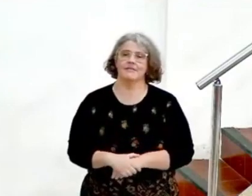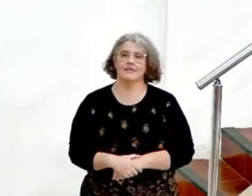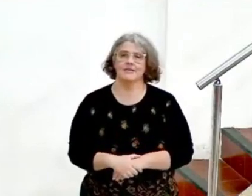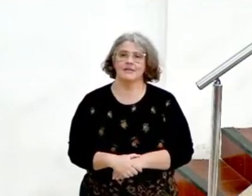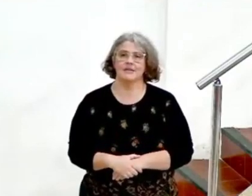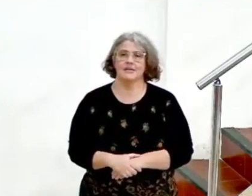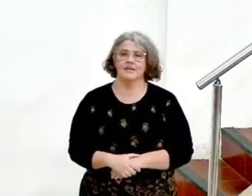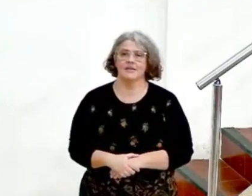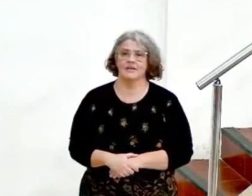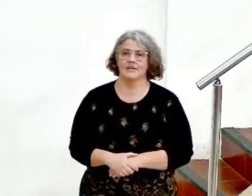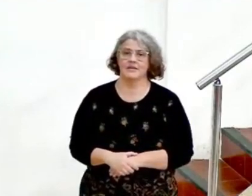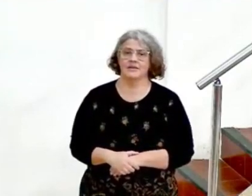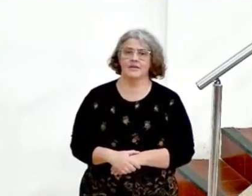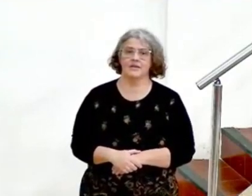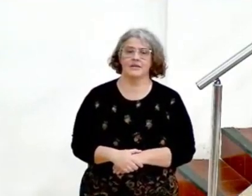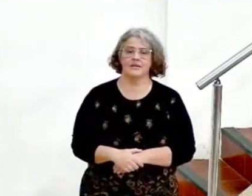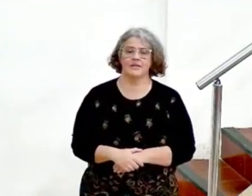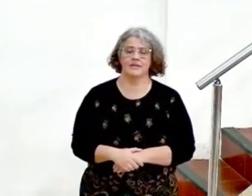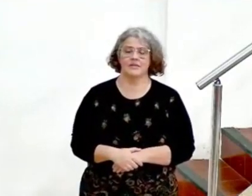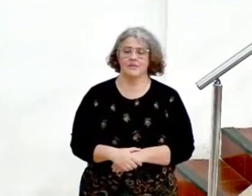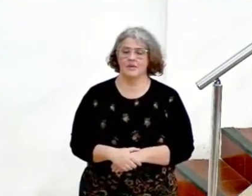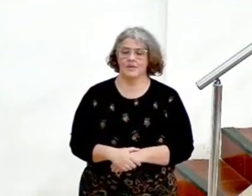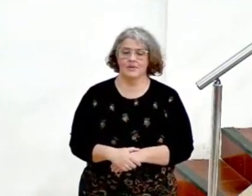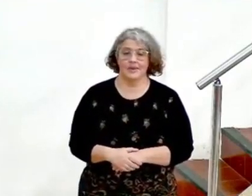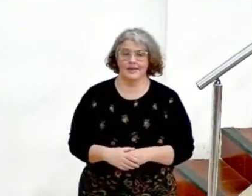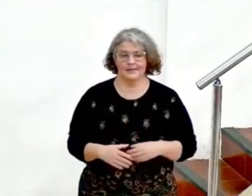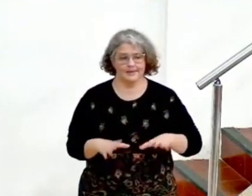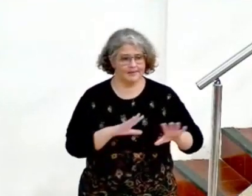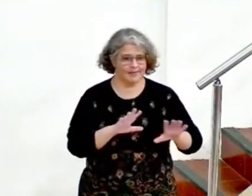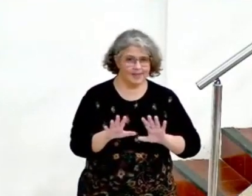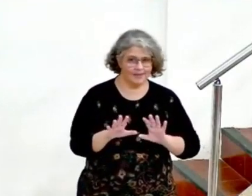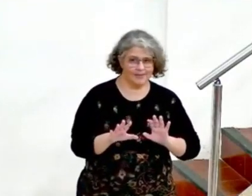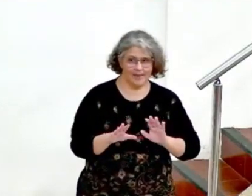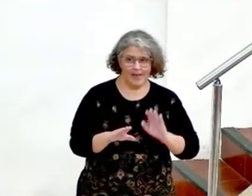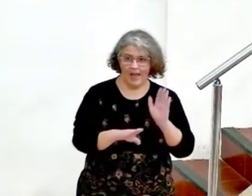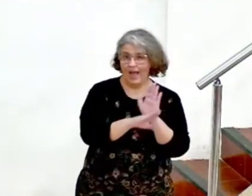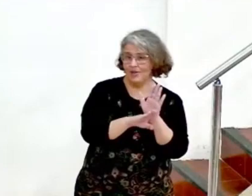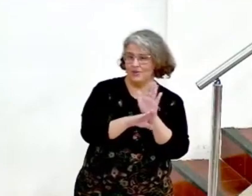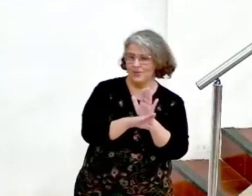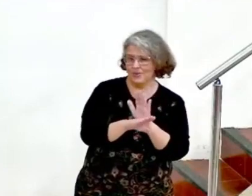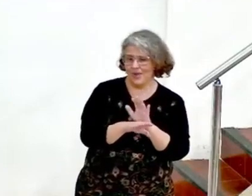quando eles vacilaram na fé, tentando de alguma maneira resolver